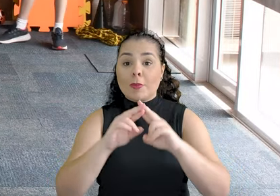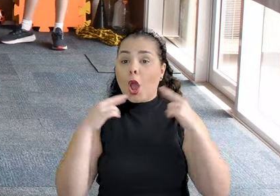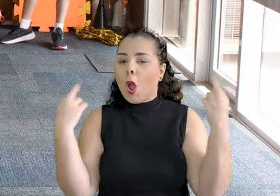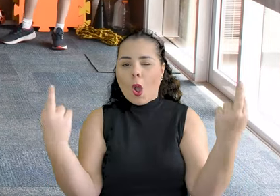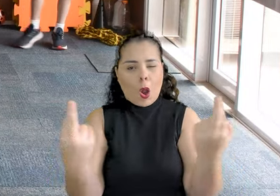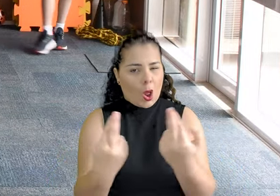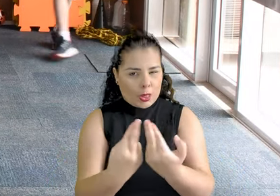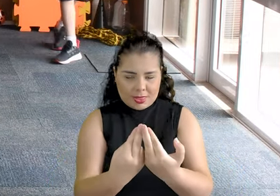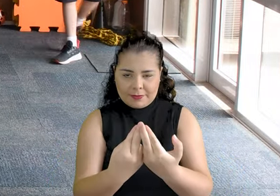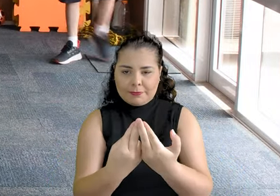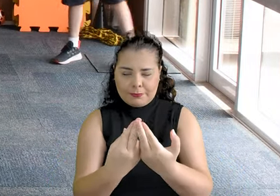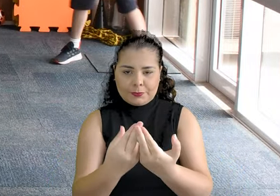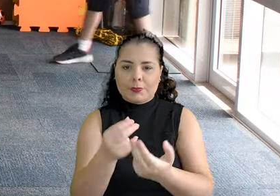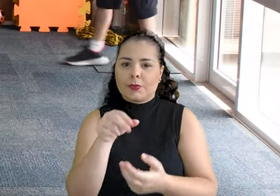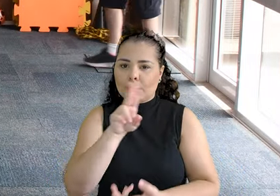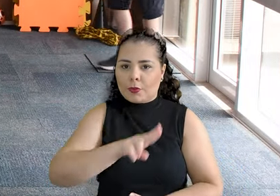pouquinho.